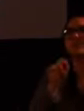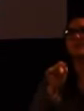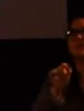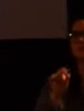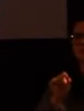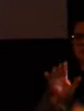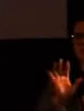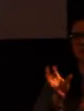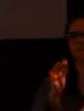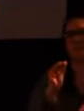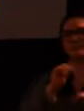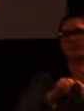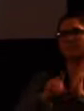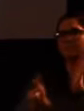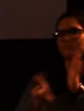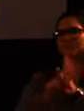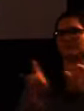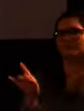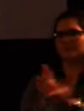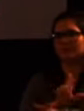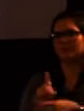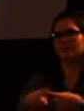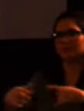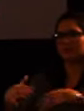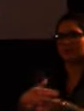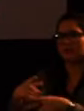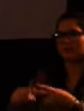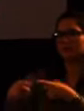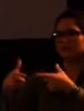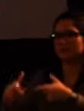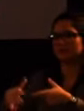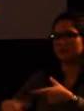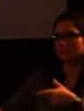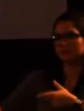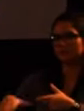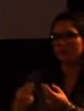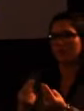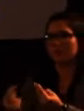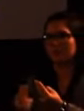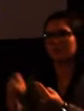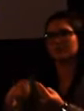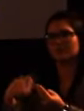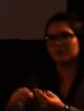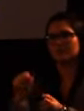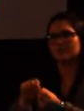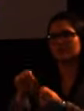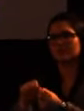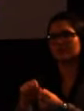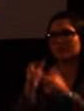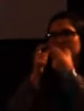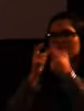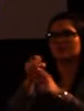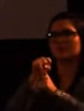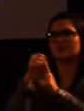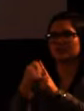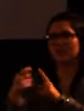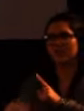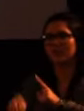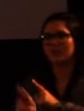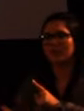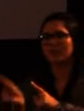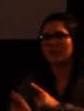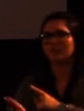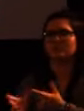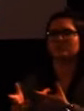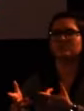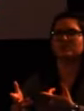ela preconiza que as cidades e as propriedades urbanas precisam exercer a função social na cidade, precisa-se ter um uso, para